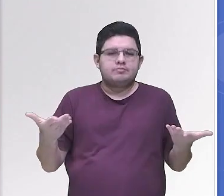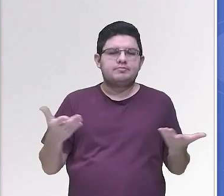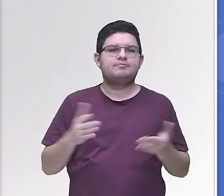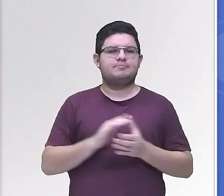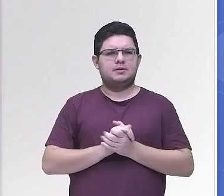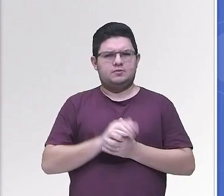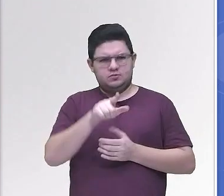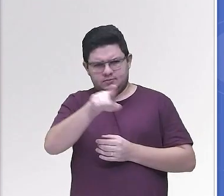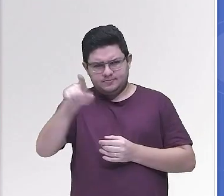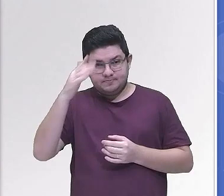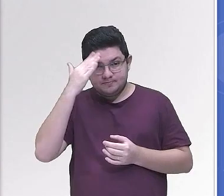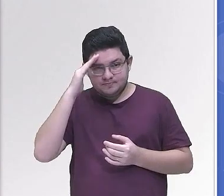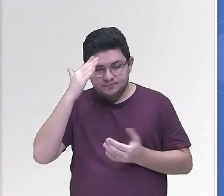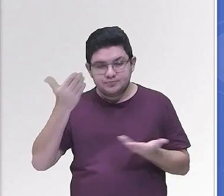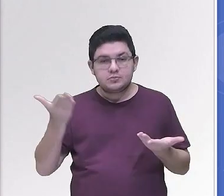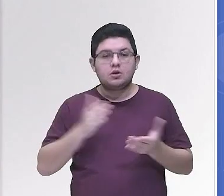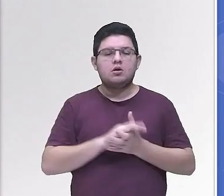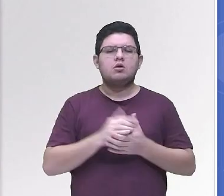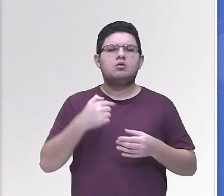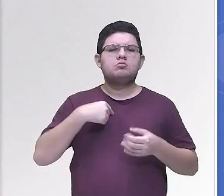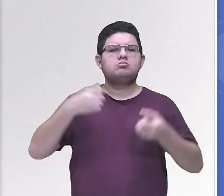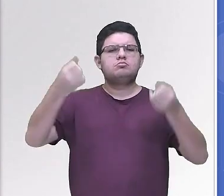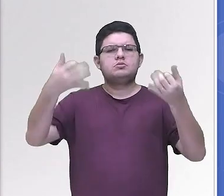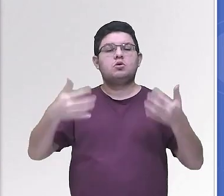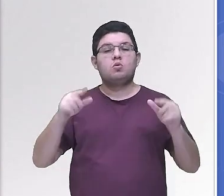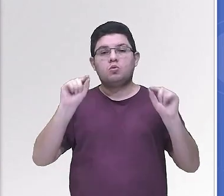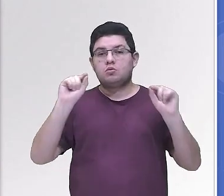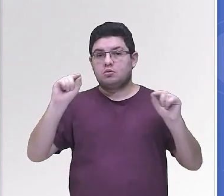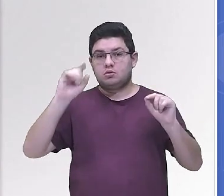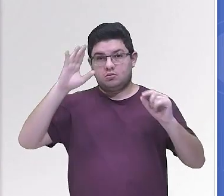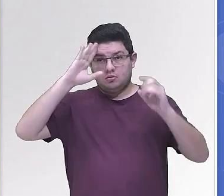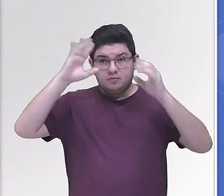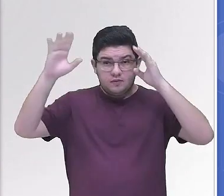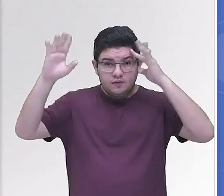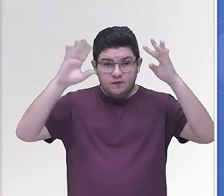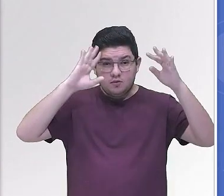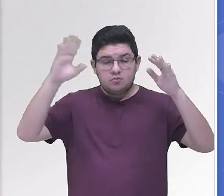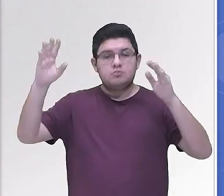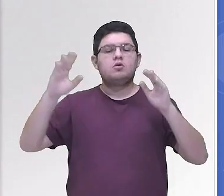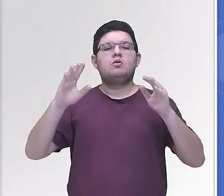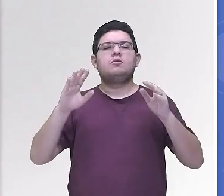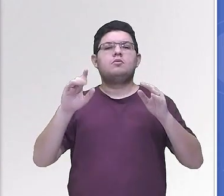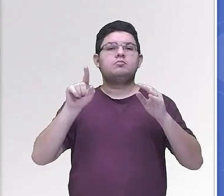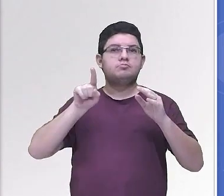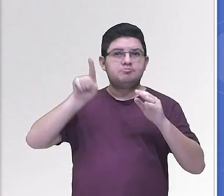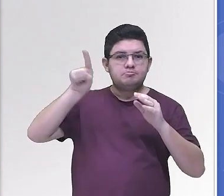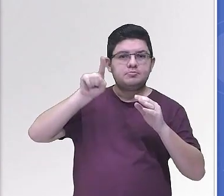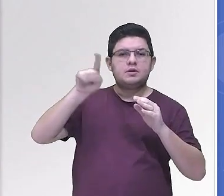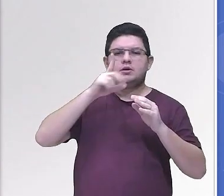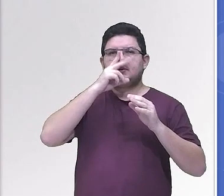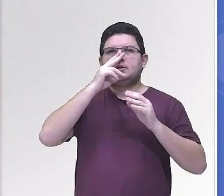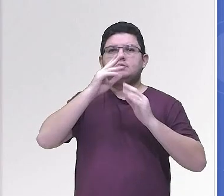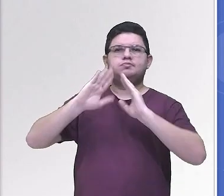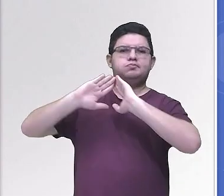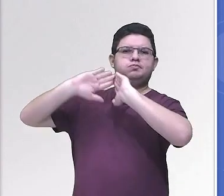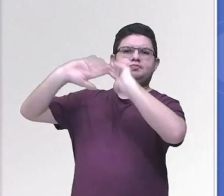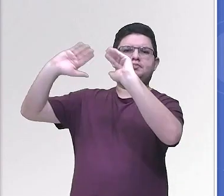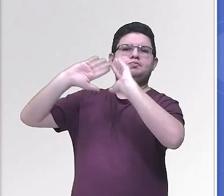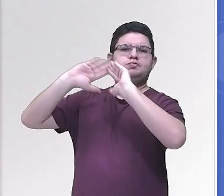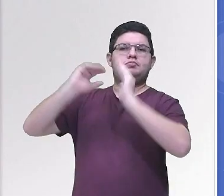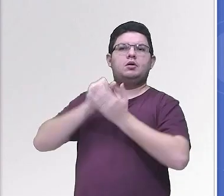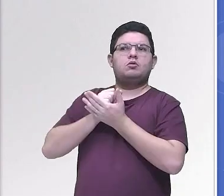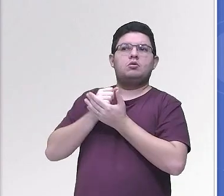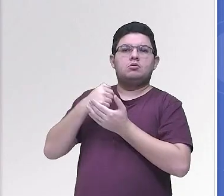dizer é o seguinte, a filosofia, ela nos chama a essa reflexão. A filosofia, ela nos